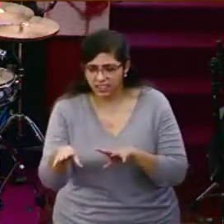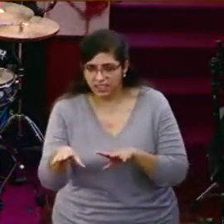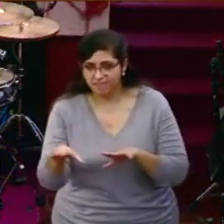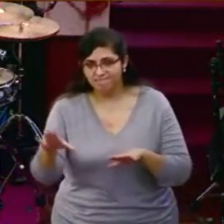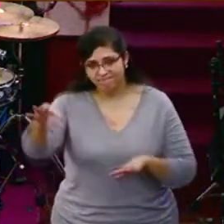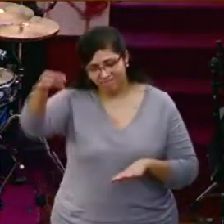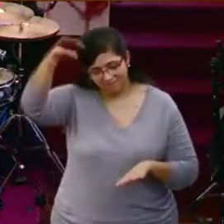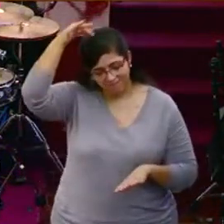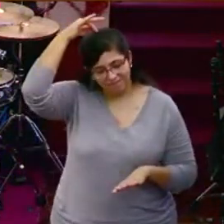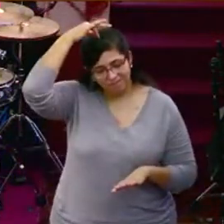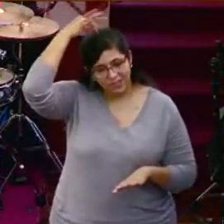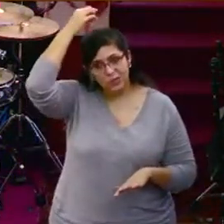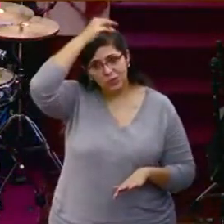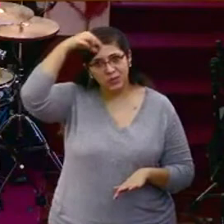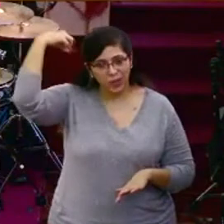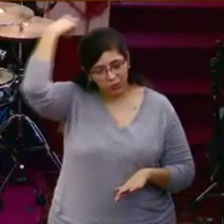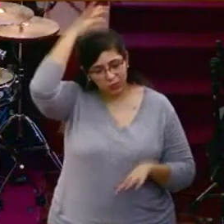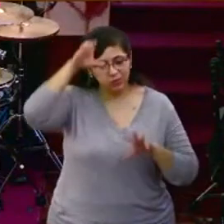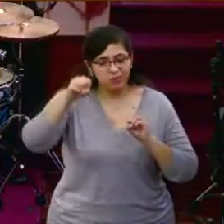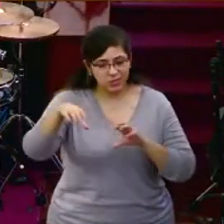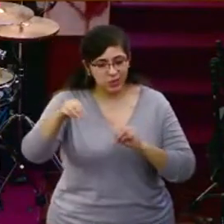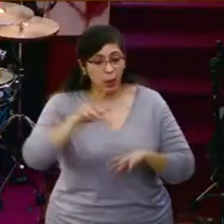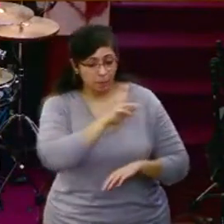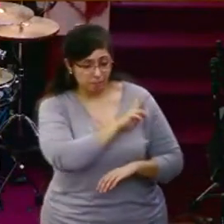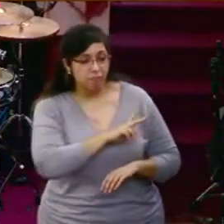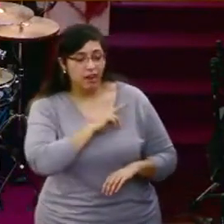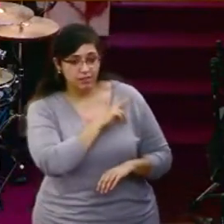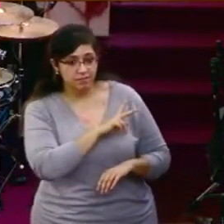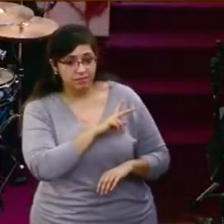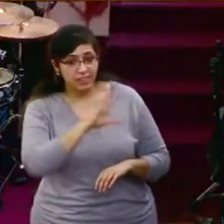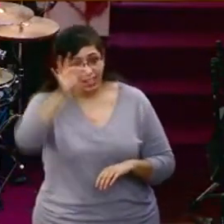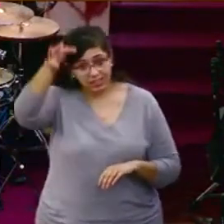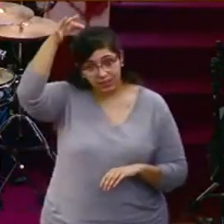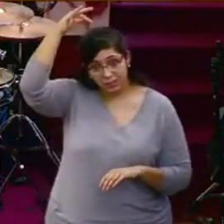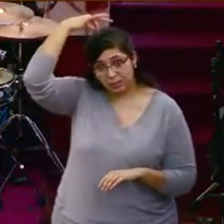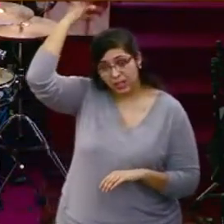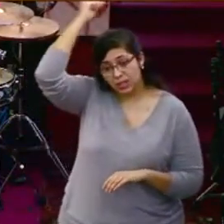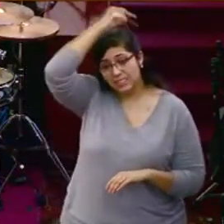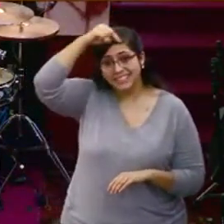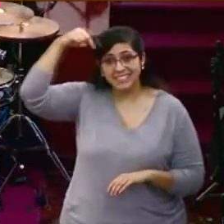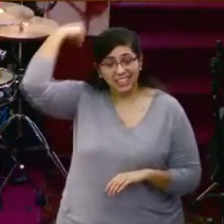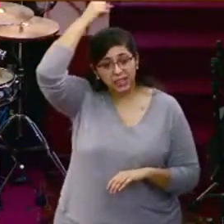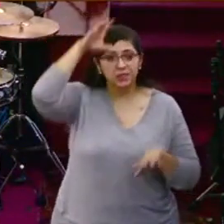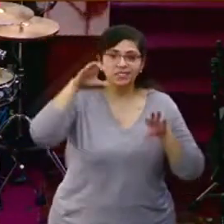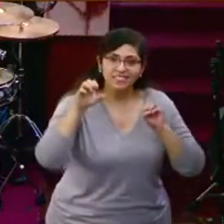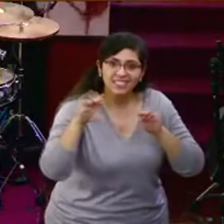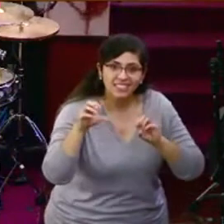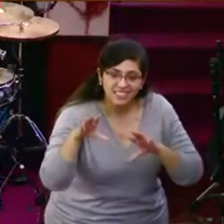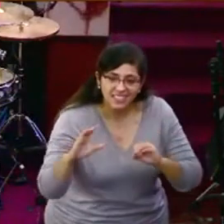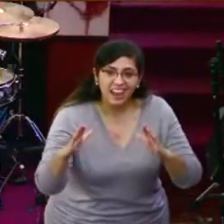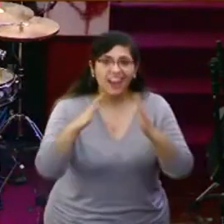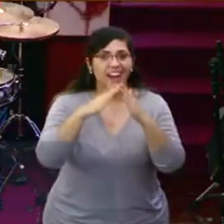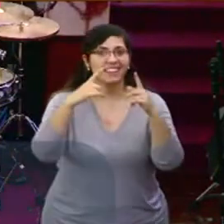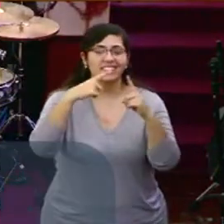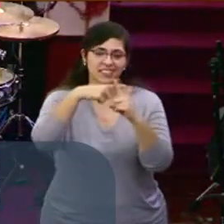o espírito ensinou a paulo o espírito ensina a igreja o espírito nos dá o privilégio de